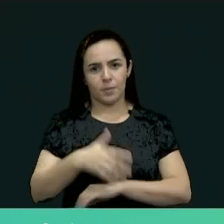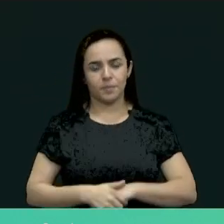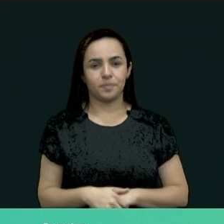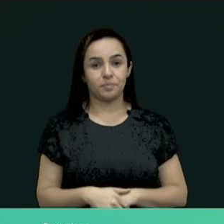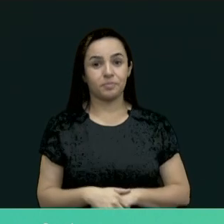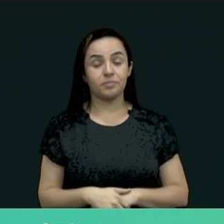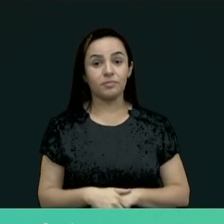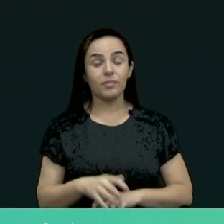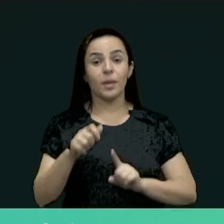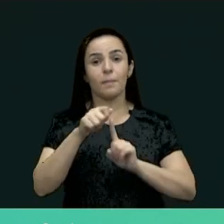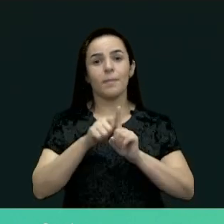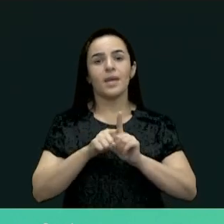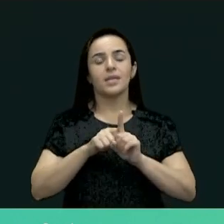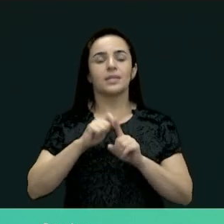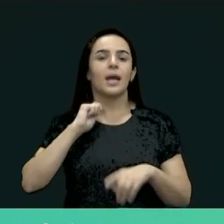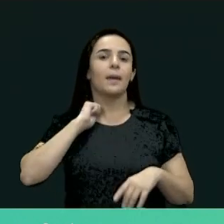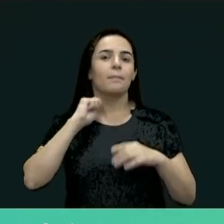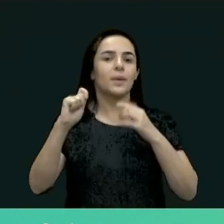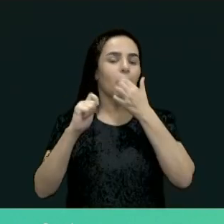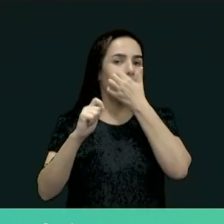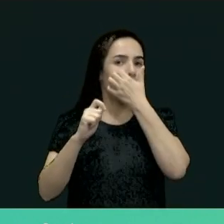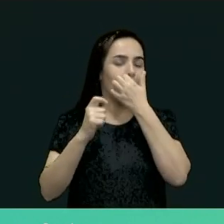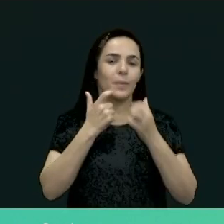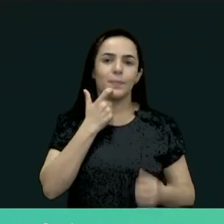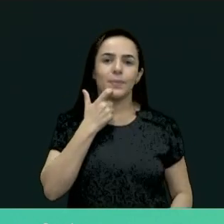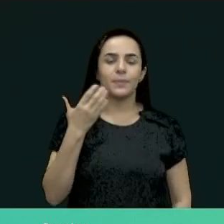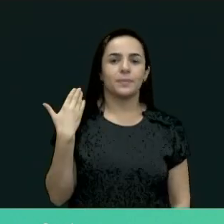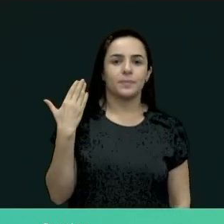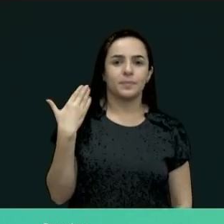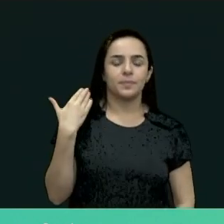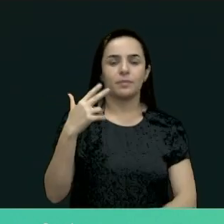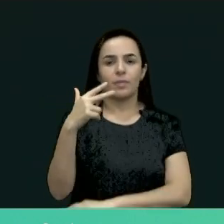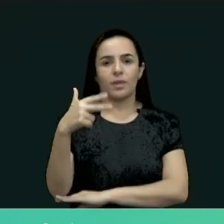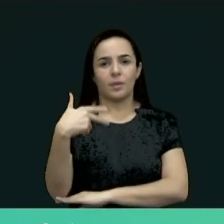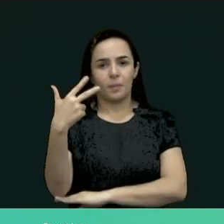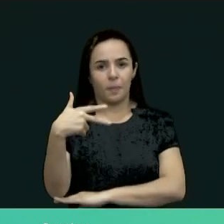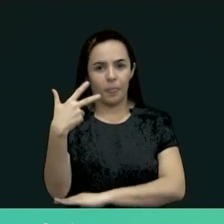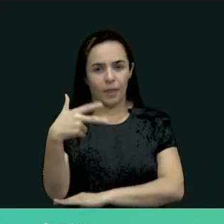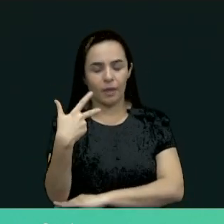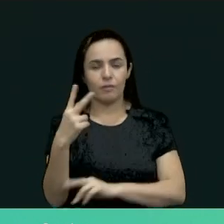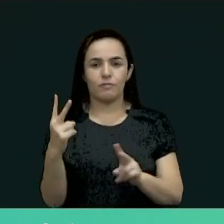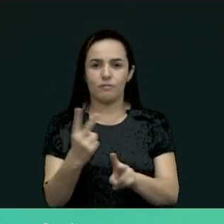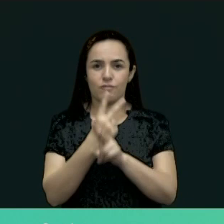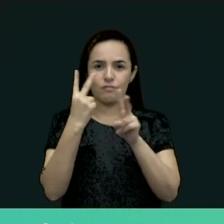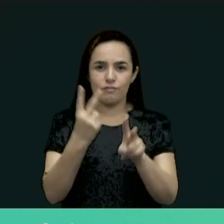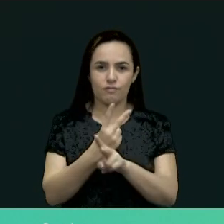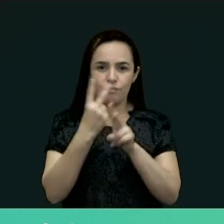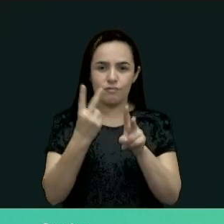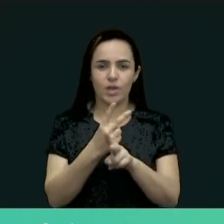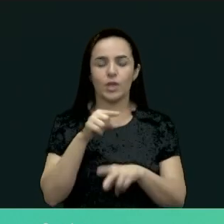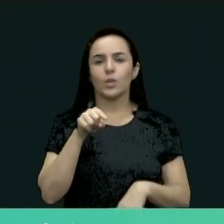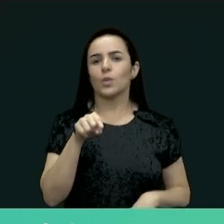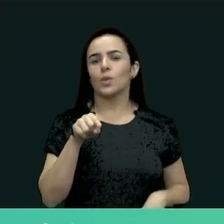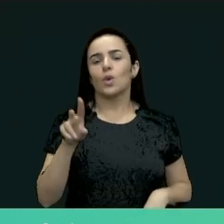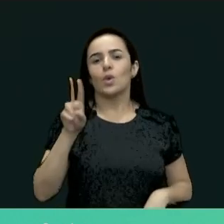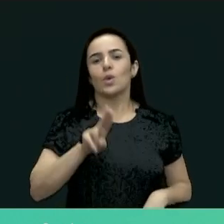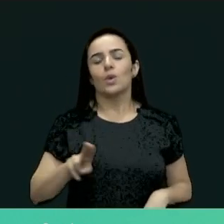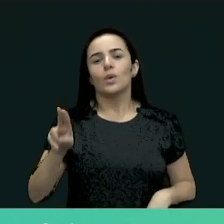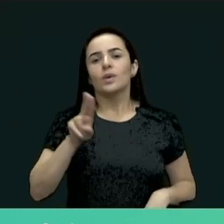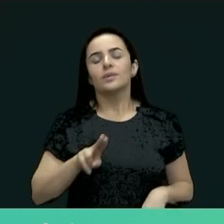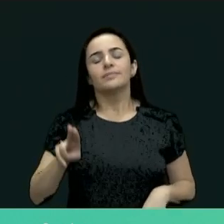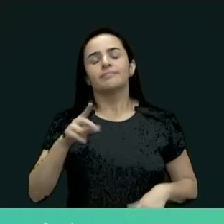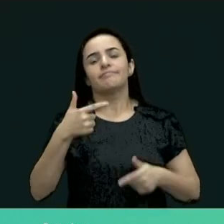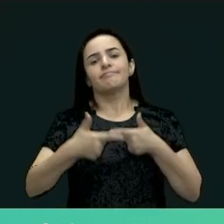Recentemente, no mês de abril especificamente, a BEólica fez um posicionamento da sua marca, tendo em vista